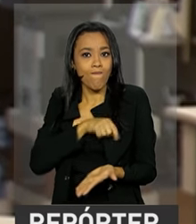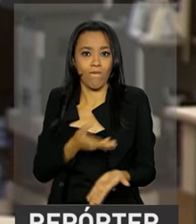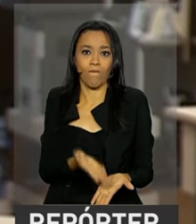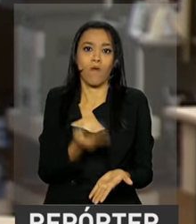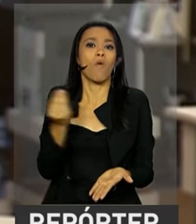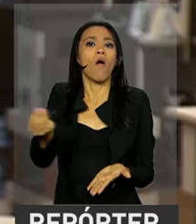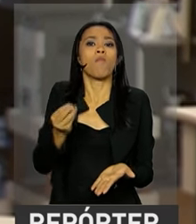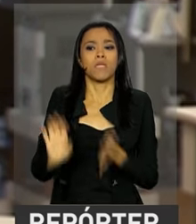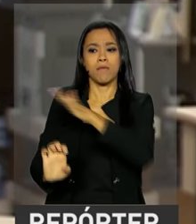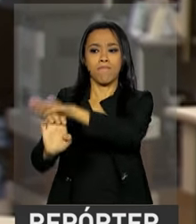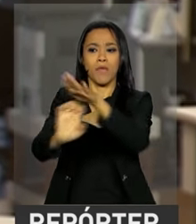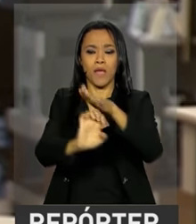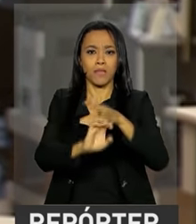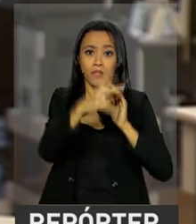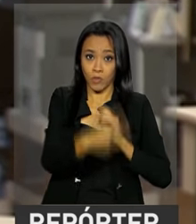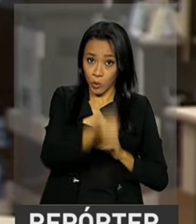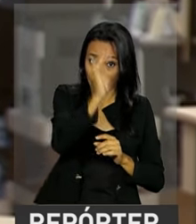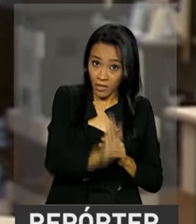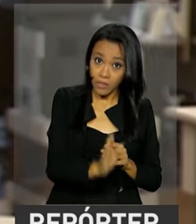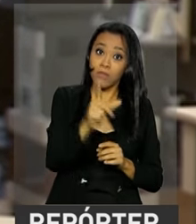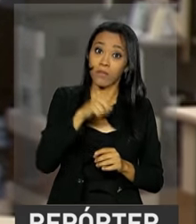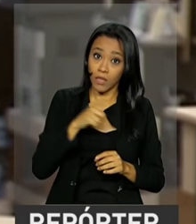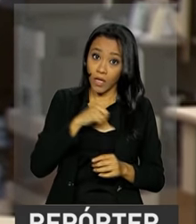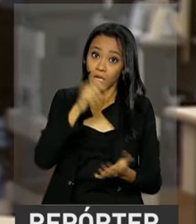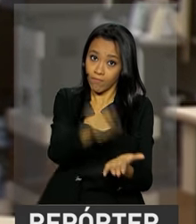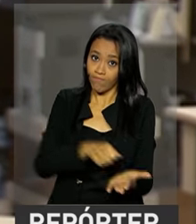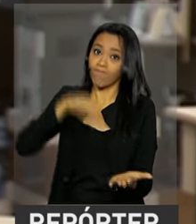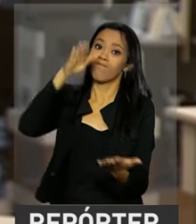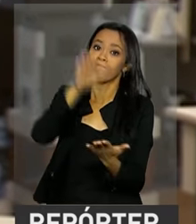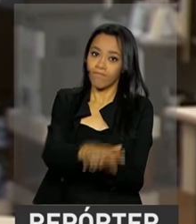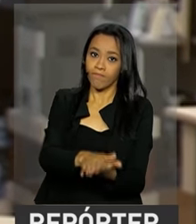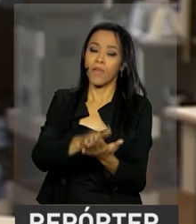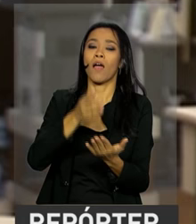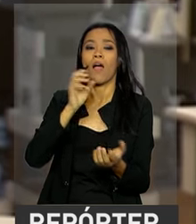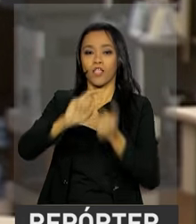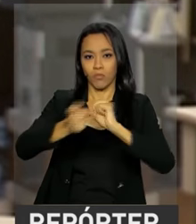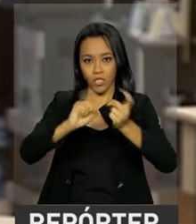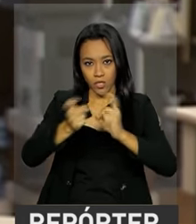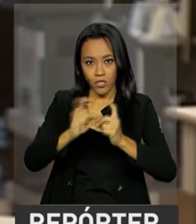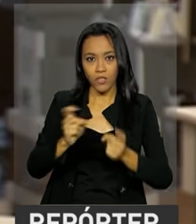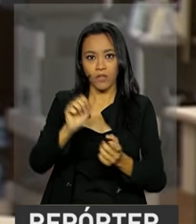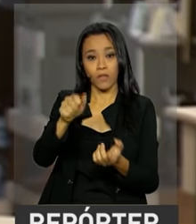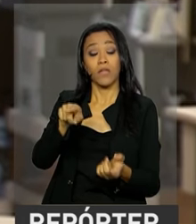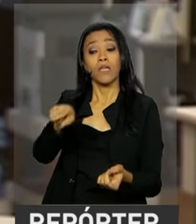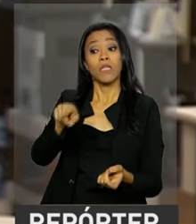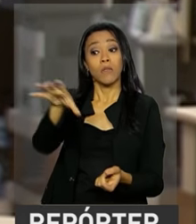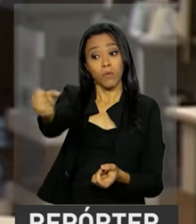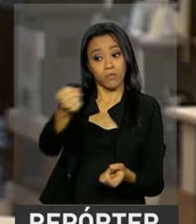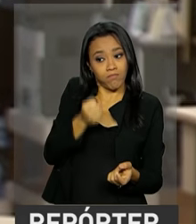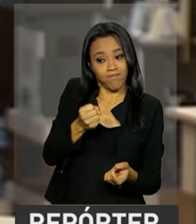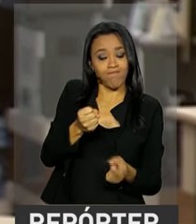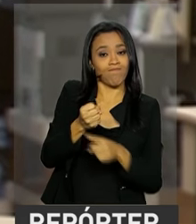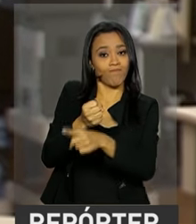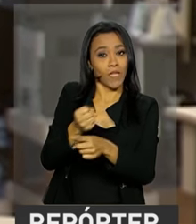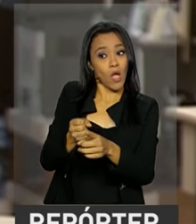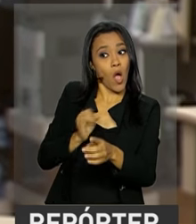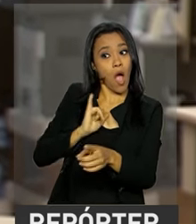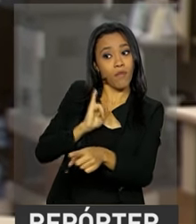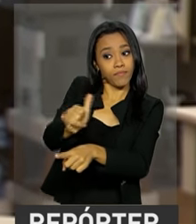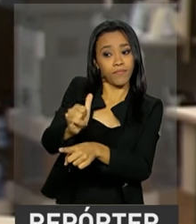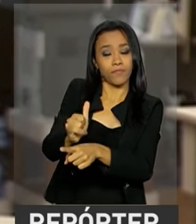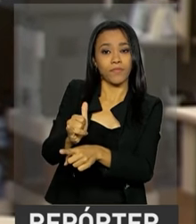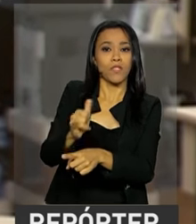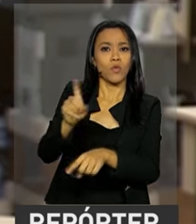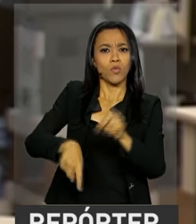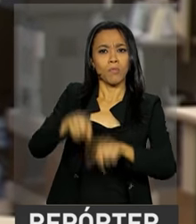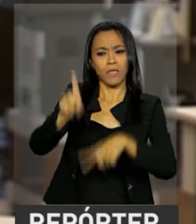cometido por empresas nacionais, esse delito é punido com penas administrativas e multa. O estabelecimento é submetido a uma medida cautelar. Os